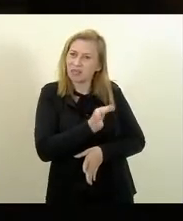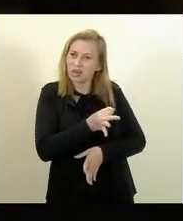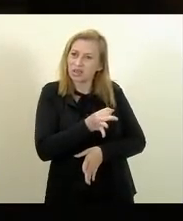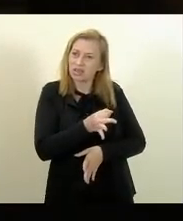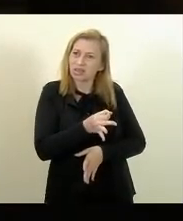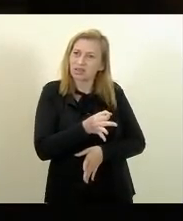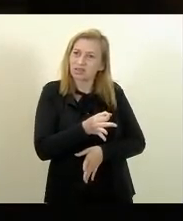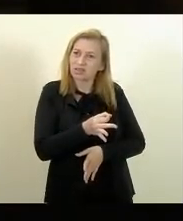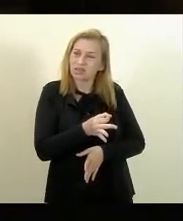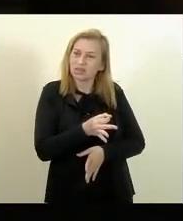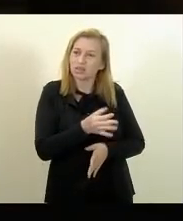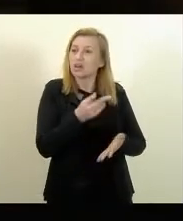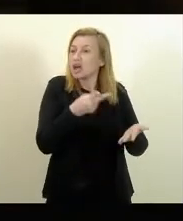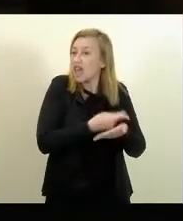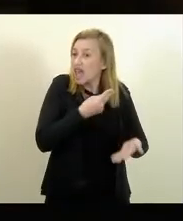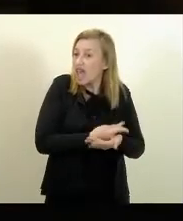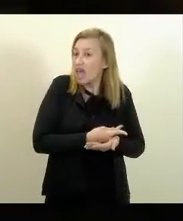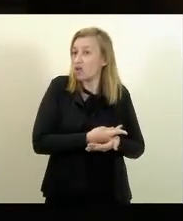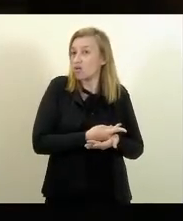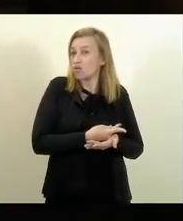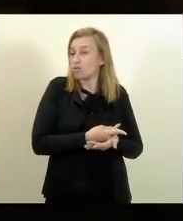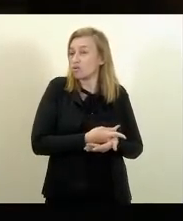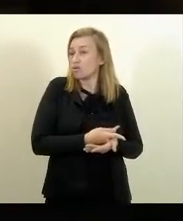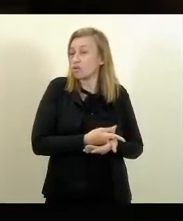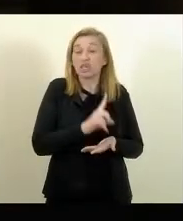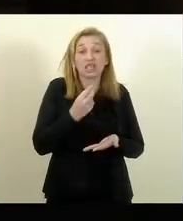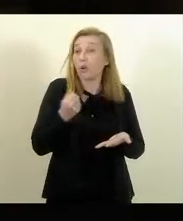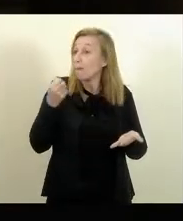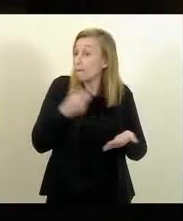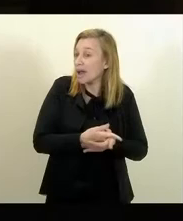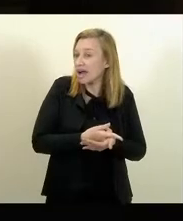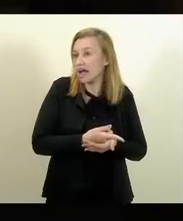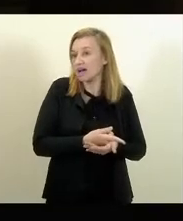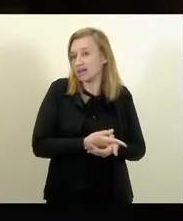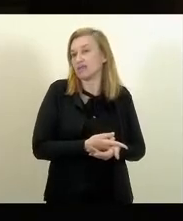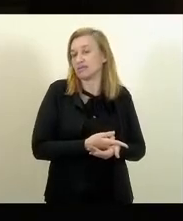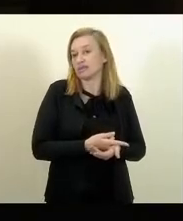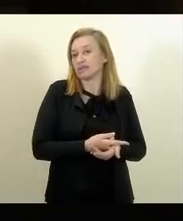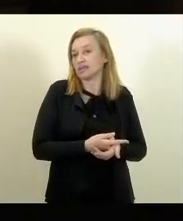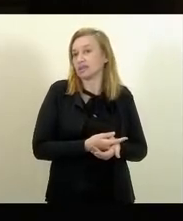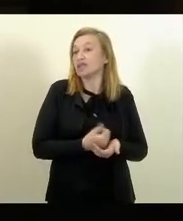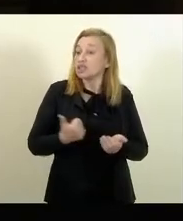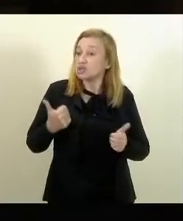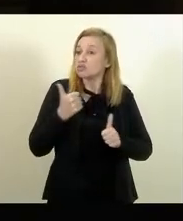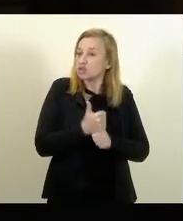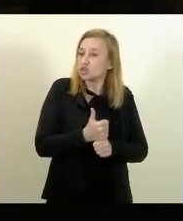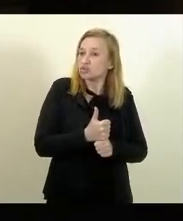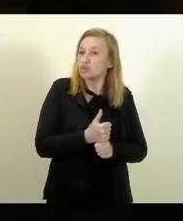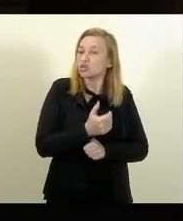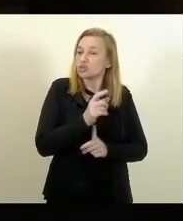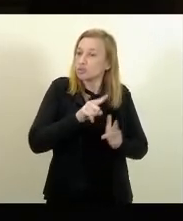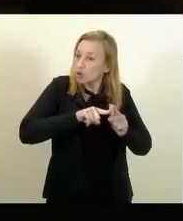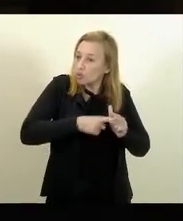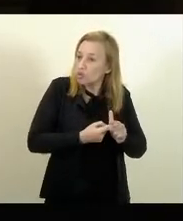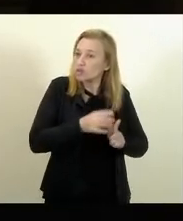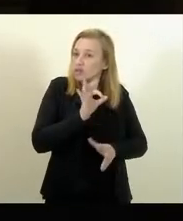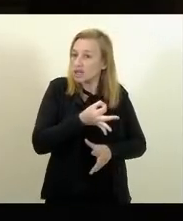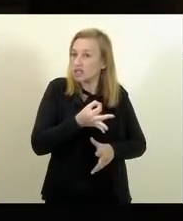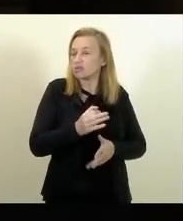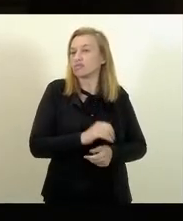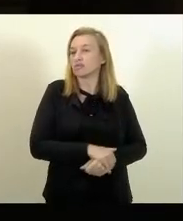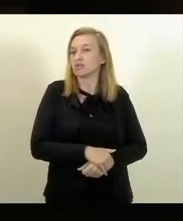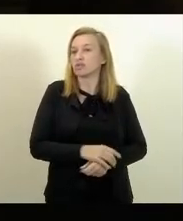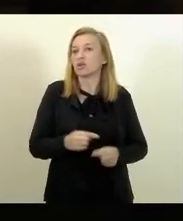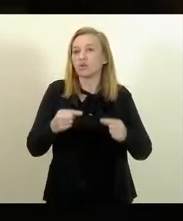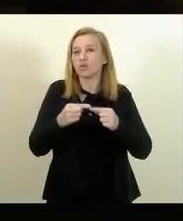de um desacerto que deva ser substituído por um acerto entre